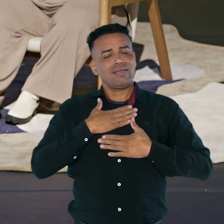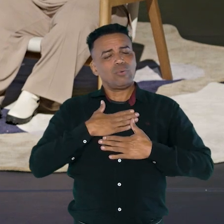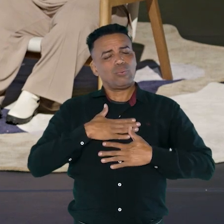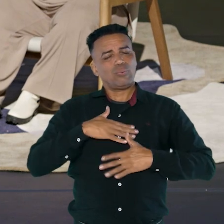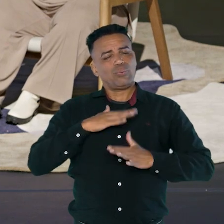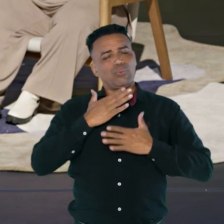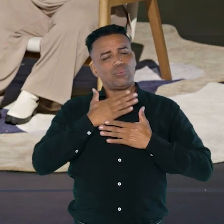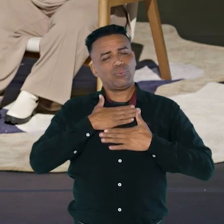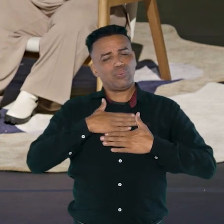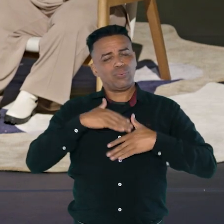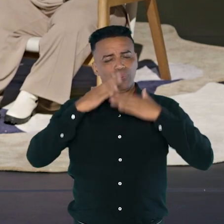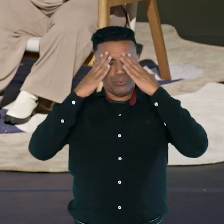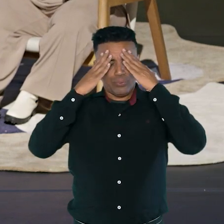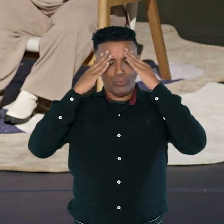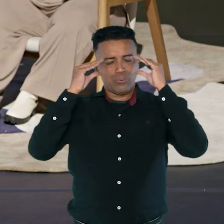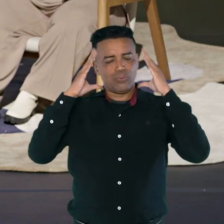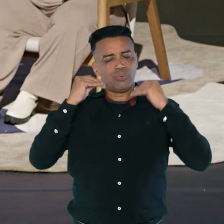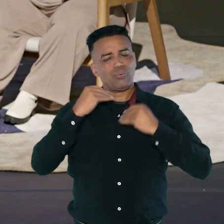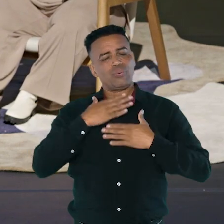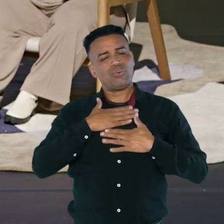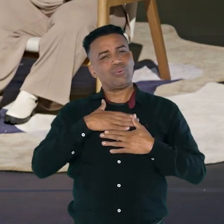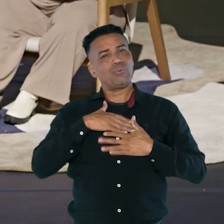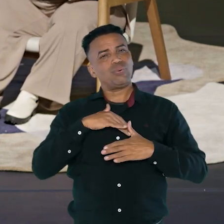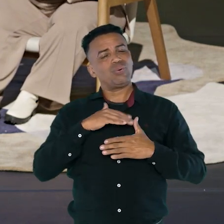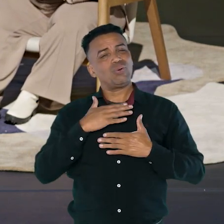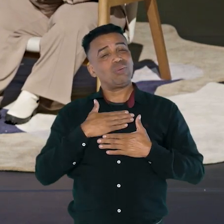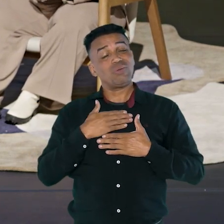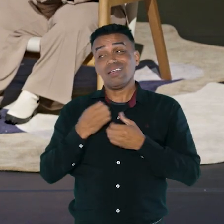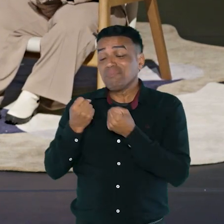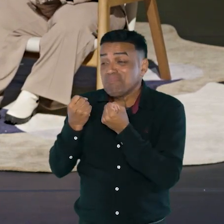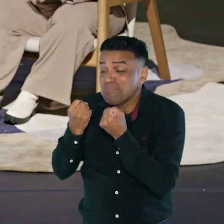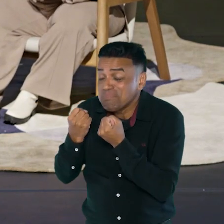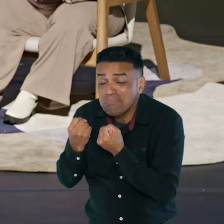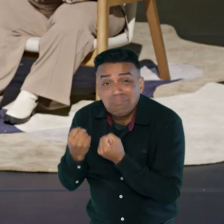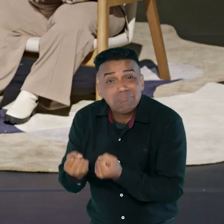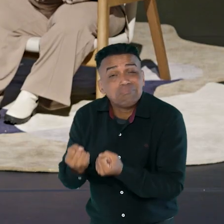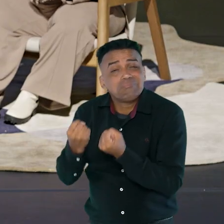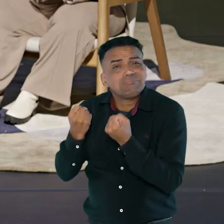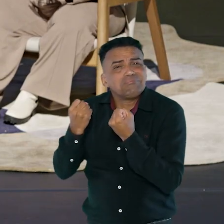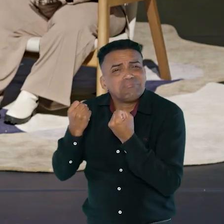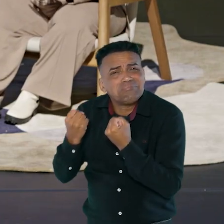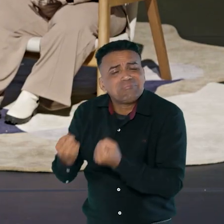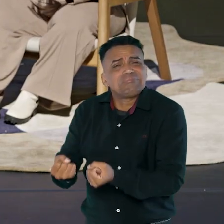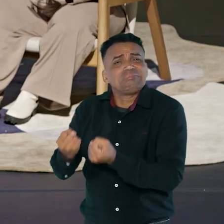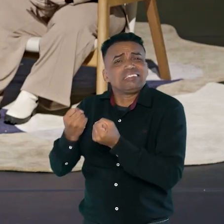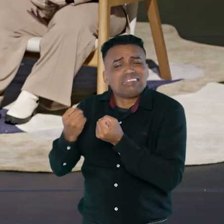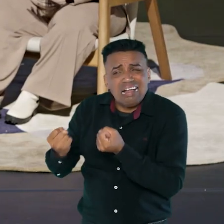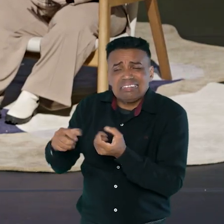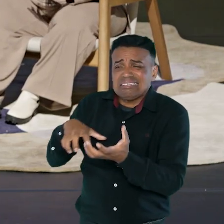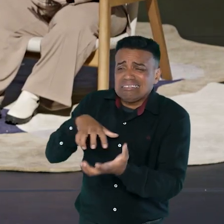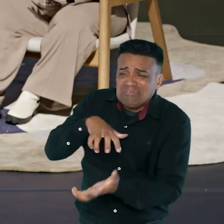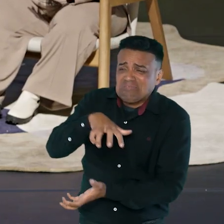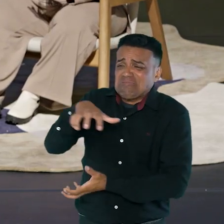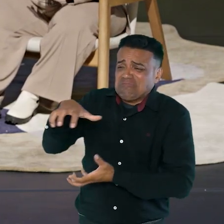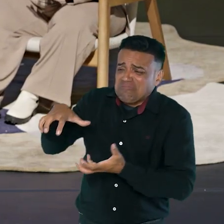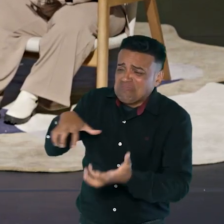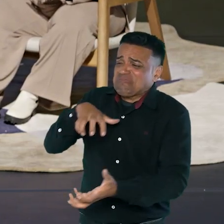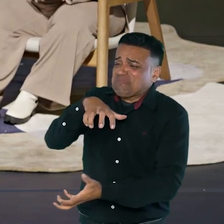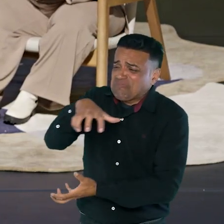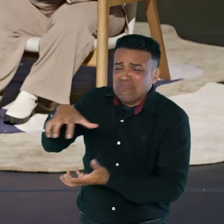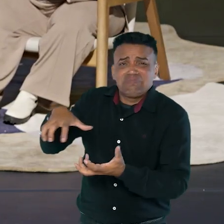descansar, sabe? Ficou pesado demais levar aquela revolta toda.